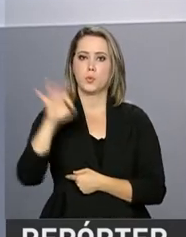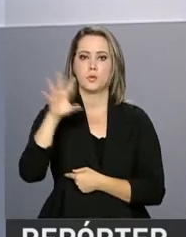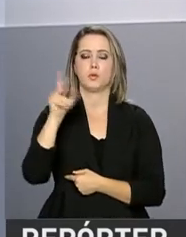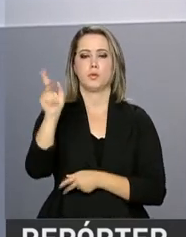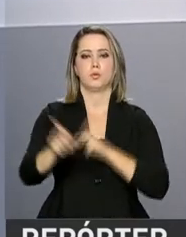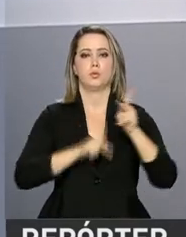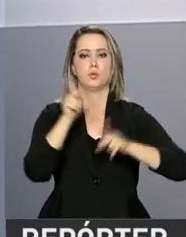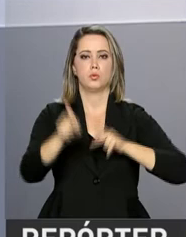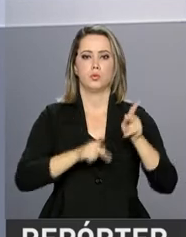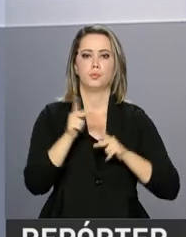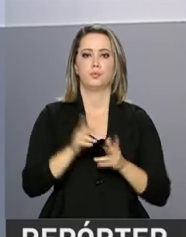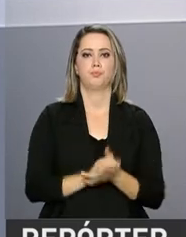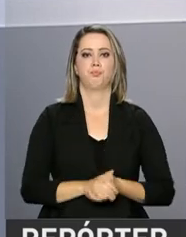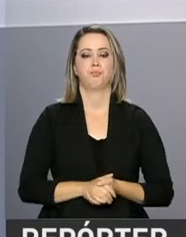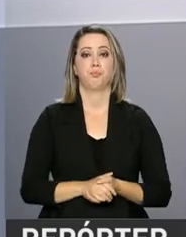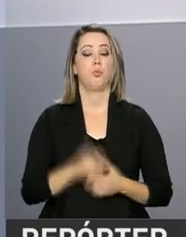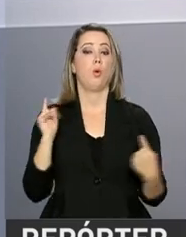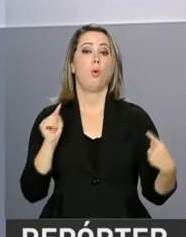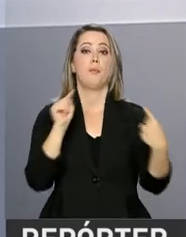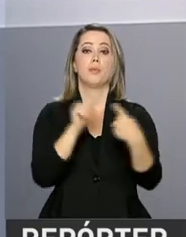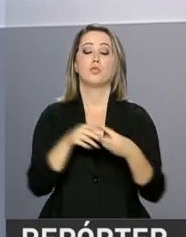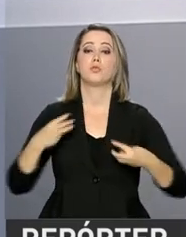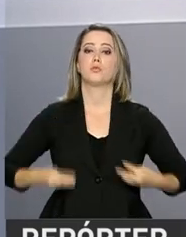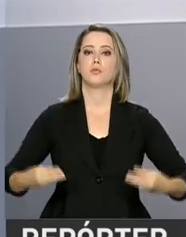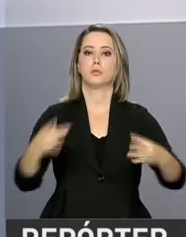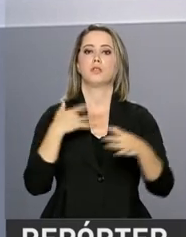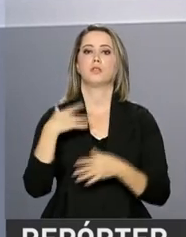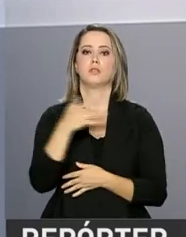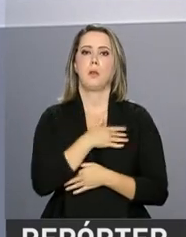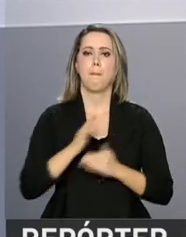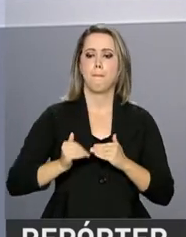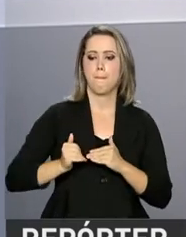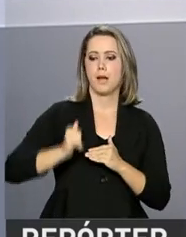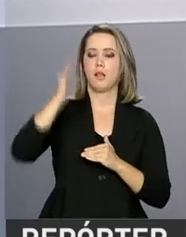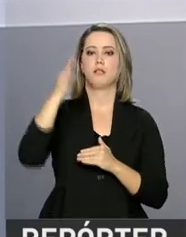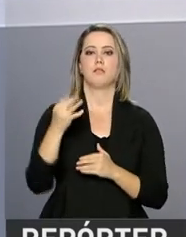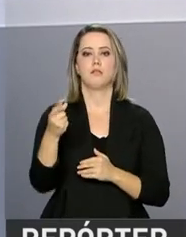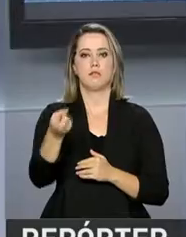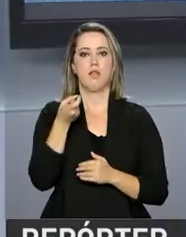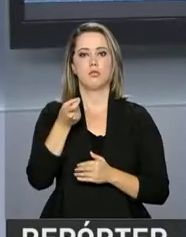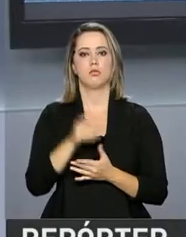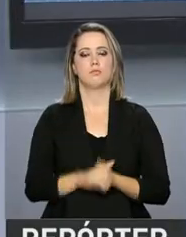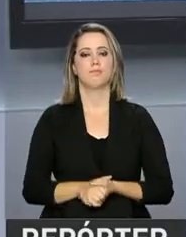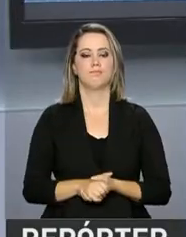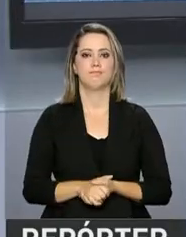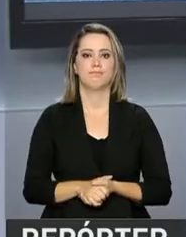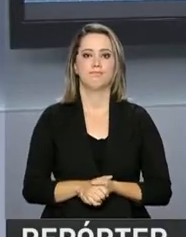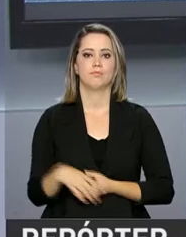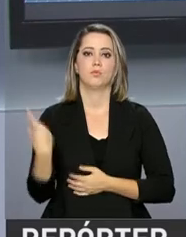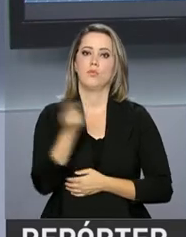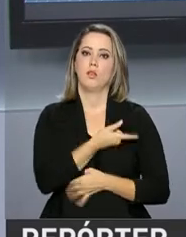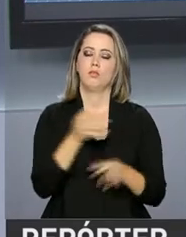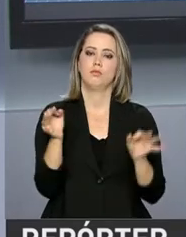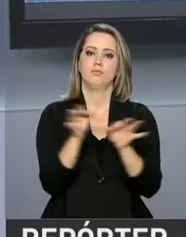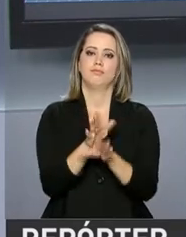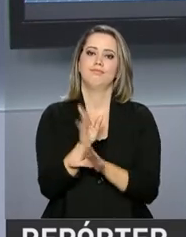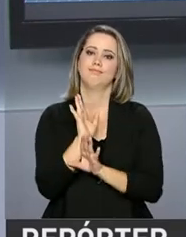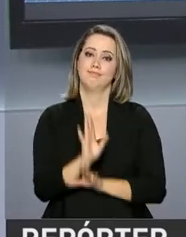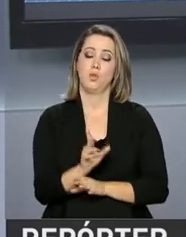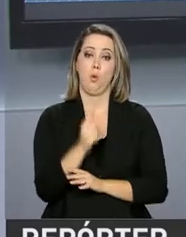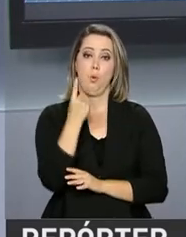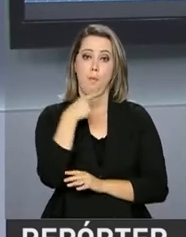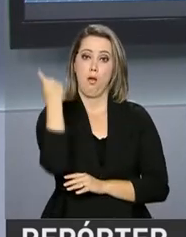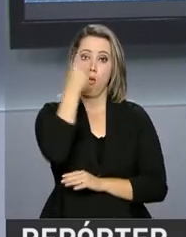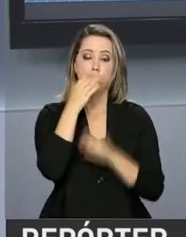população doadora a meta do ministério da saúde é aumentar essa taxa nós ficamos por aqui voltaremos